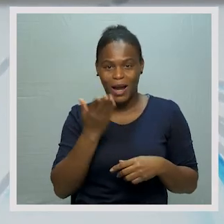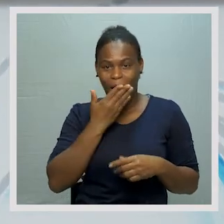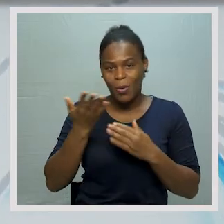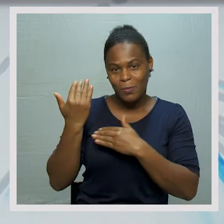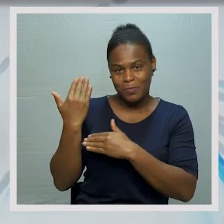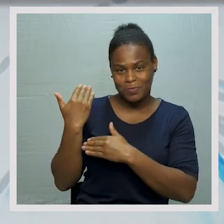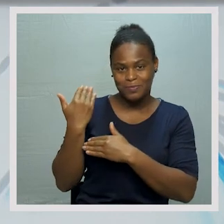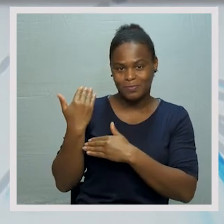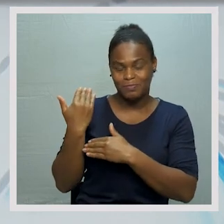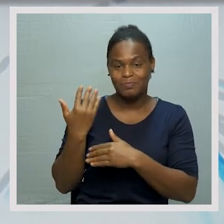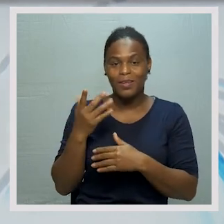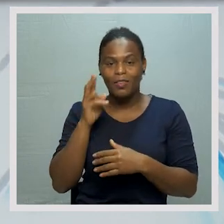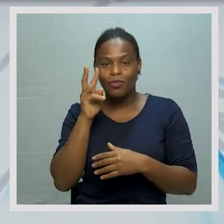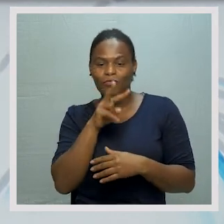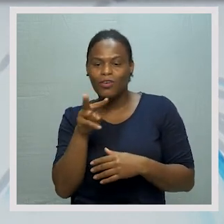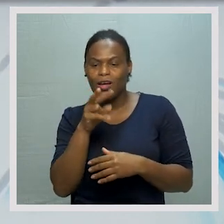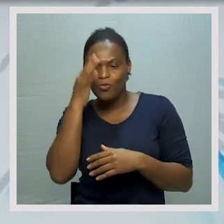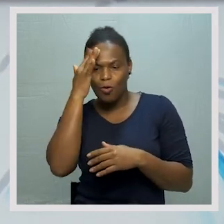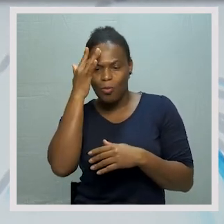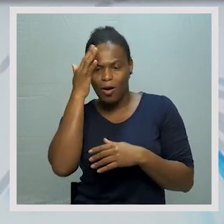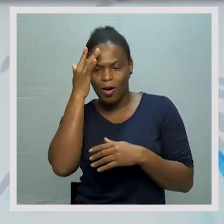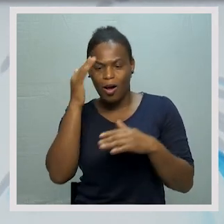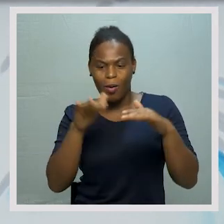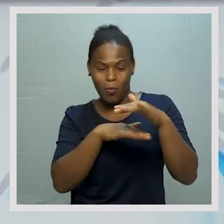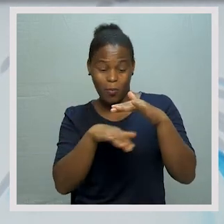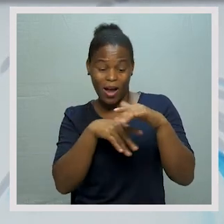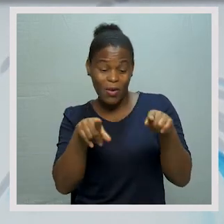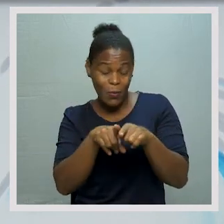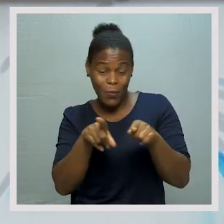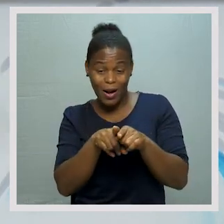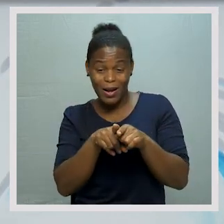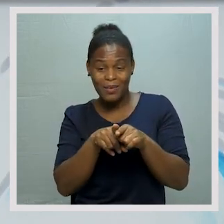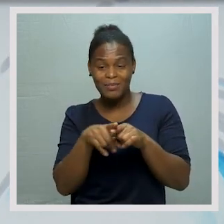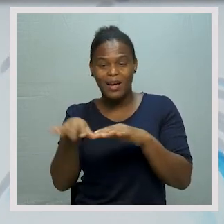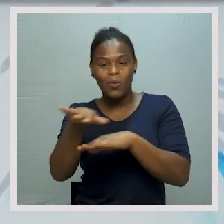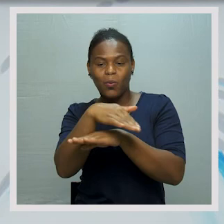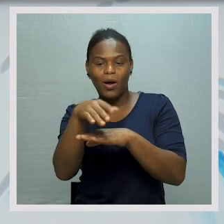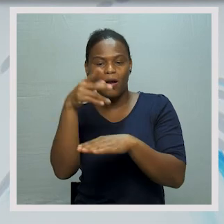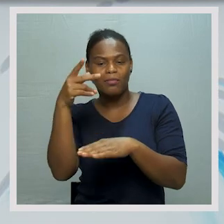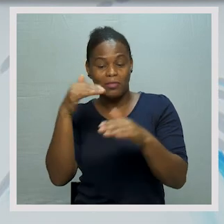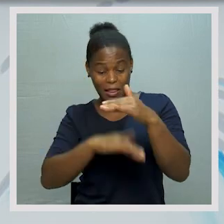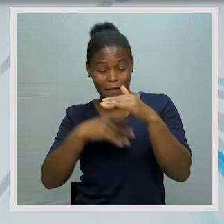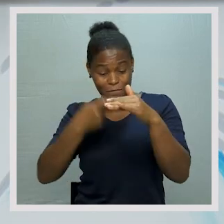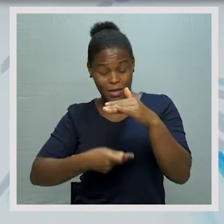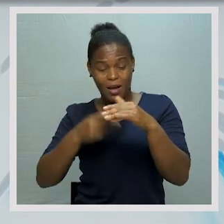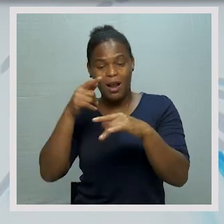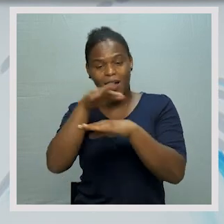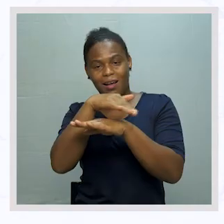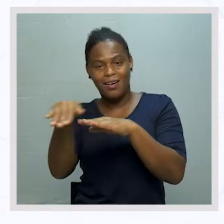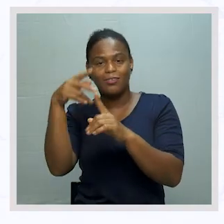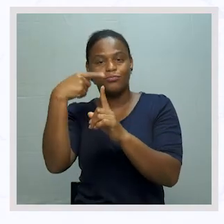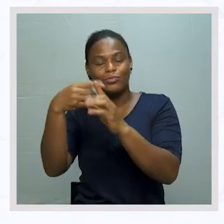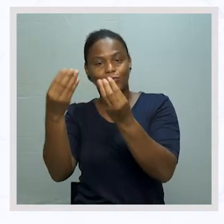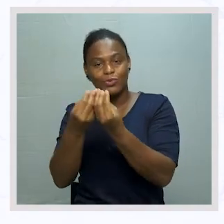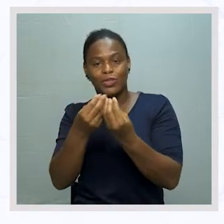aulas anteriores. Repare que os denominadores são iguais, mantemos o denominador como está e somamos os